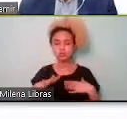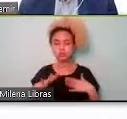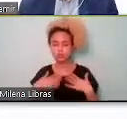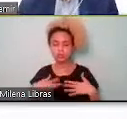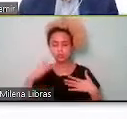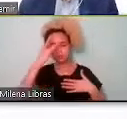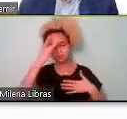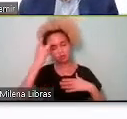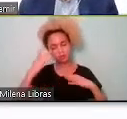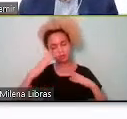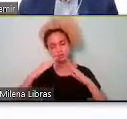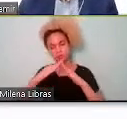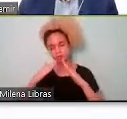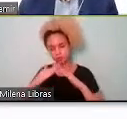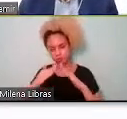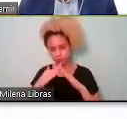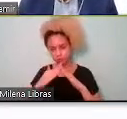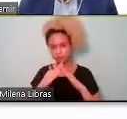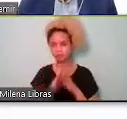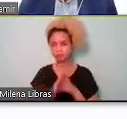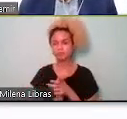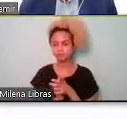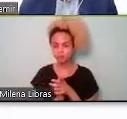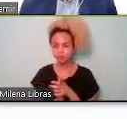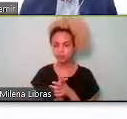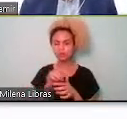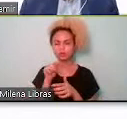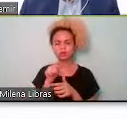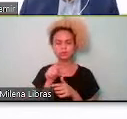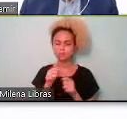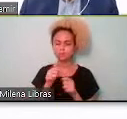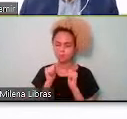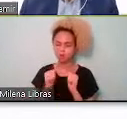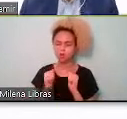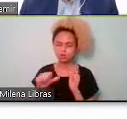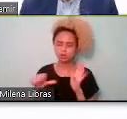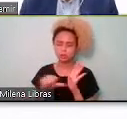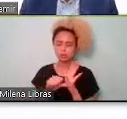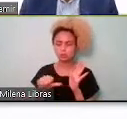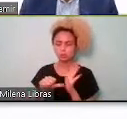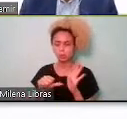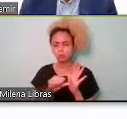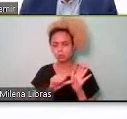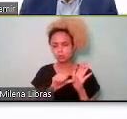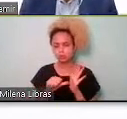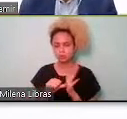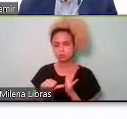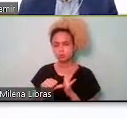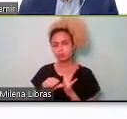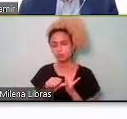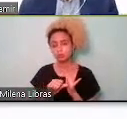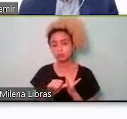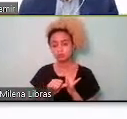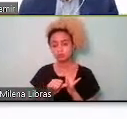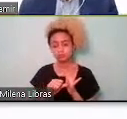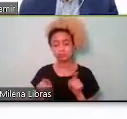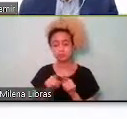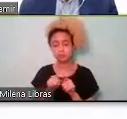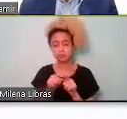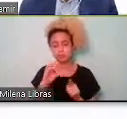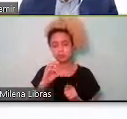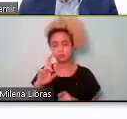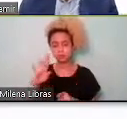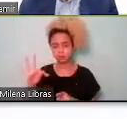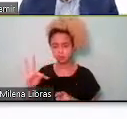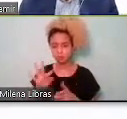moradores. Isso ocorre diversas denúncias no nosso sistema, tenho certeza que no CRT. Quando existe